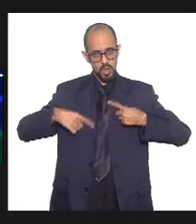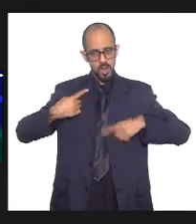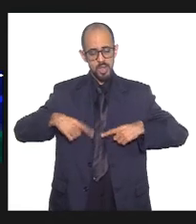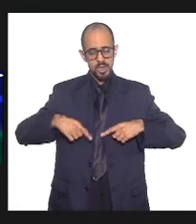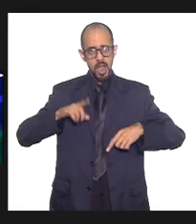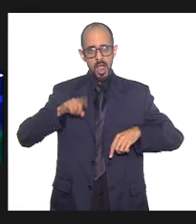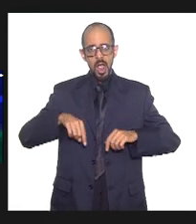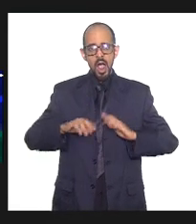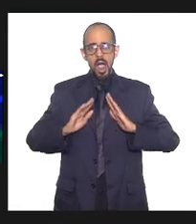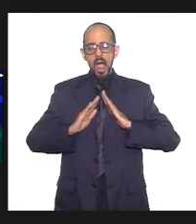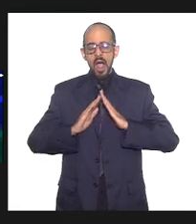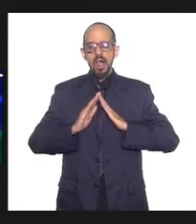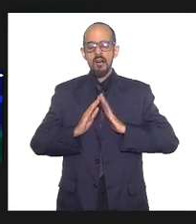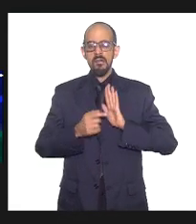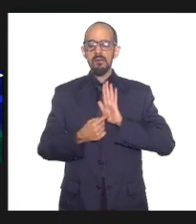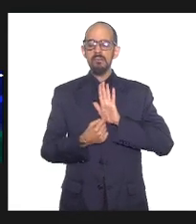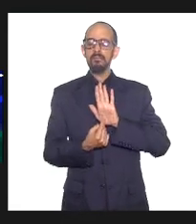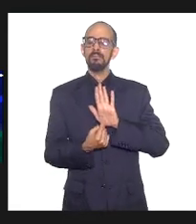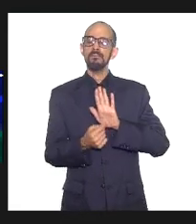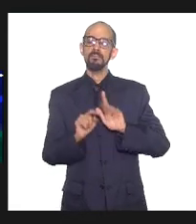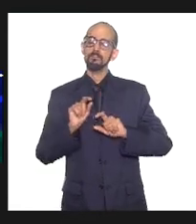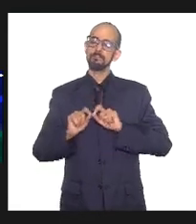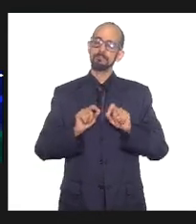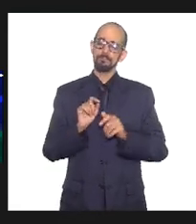né, que demonstra